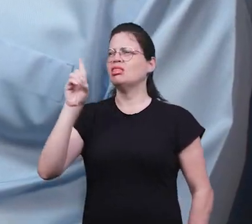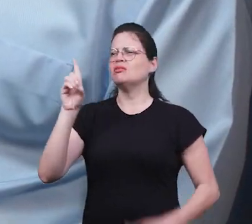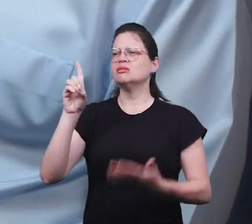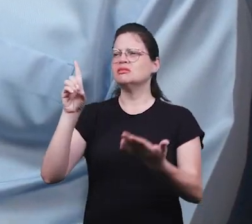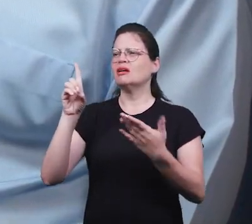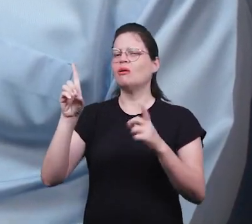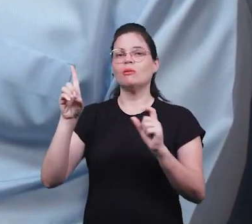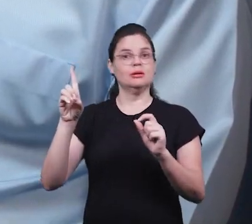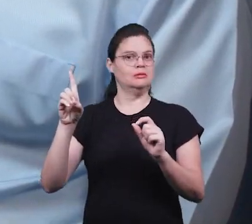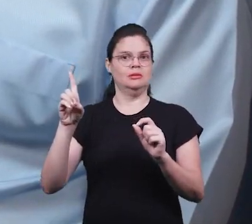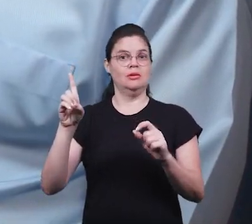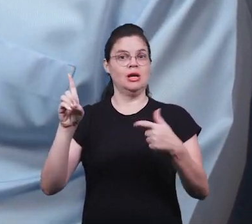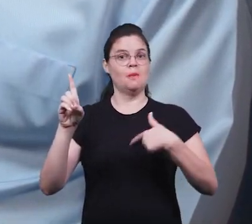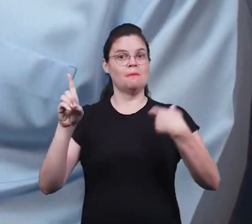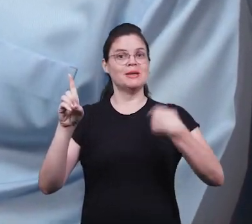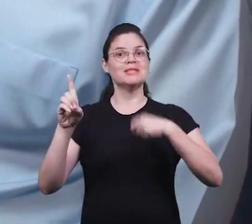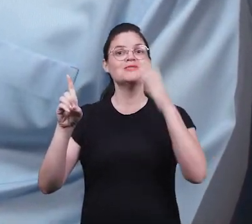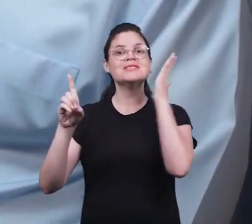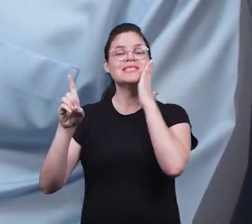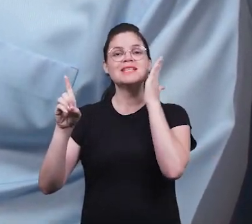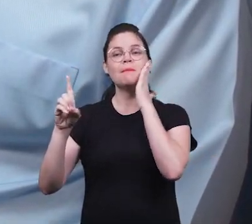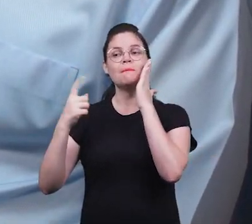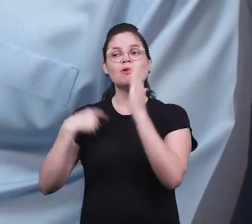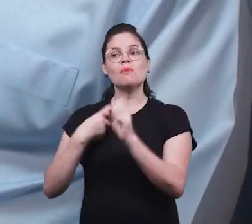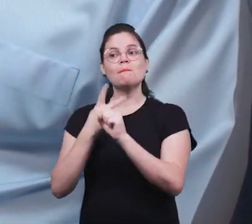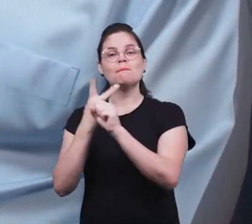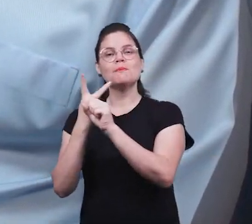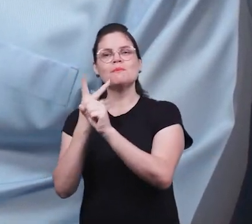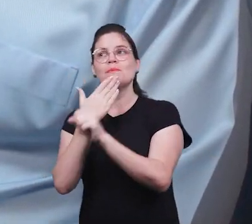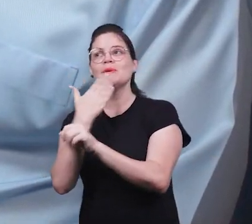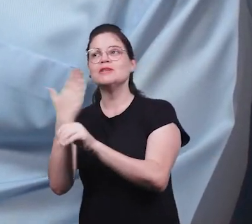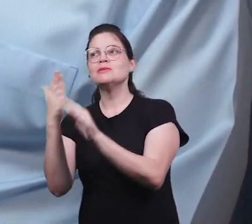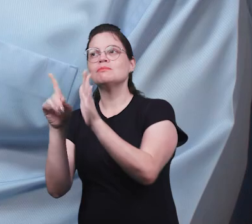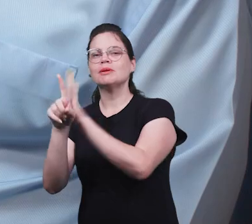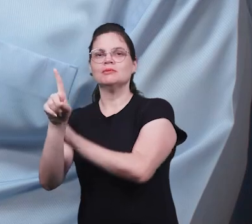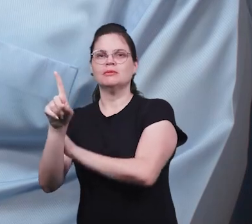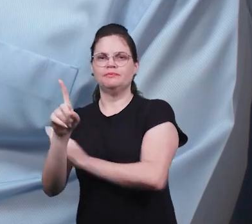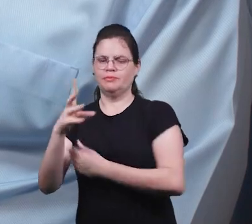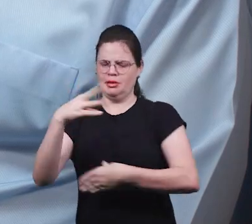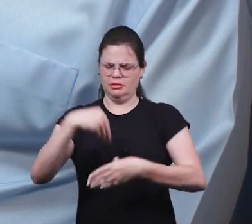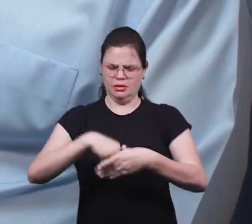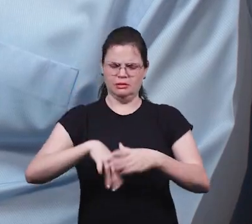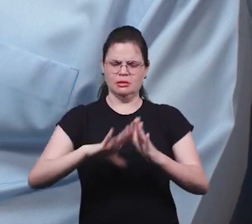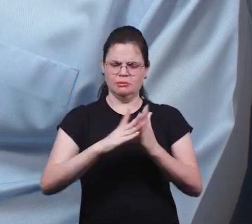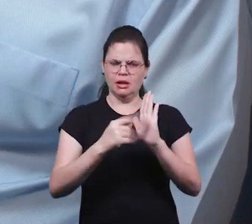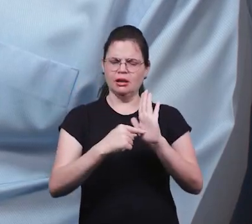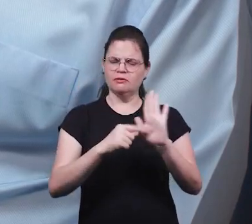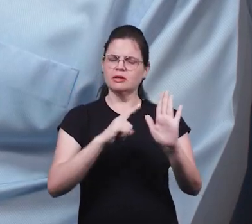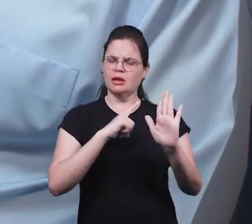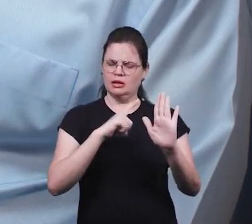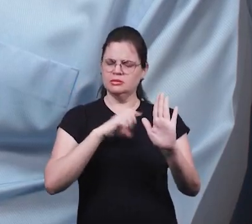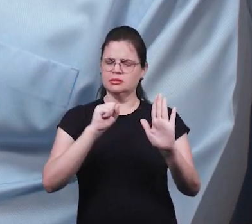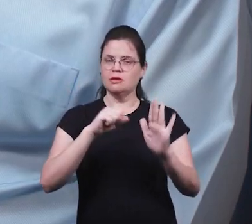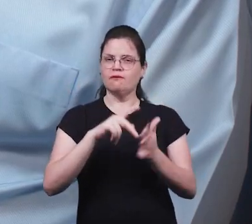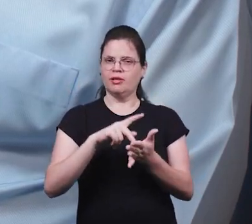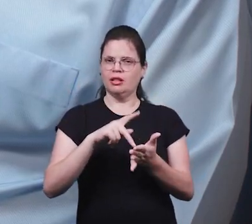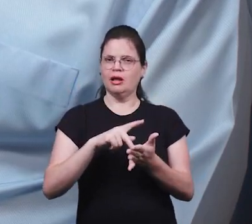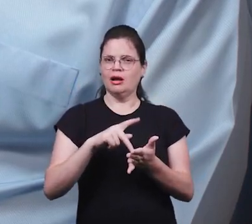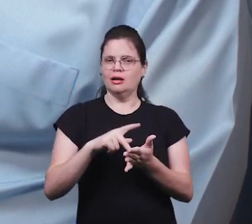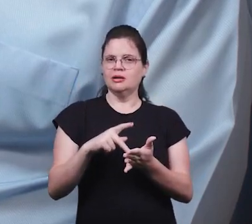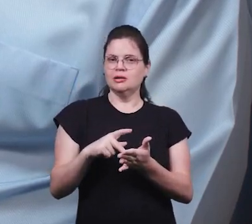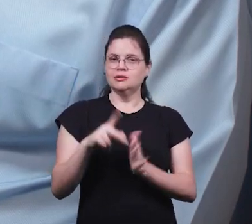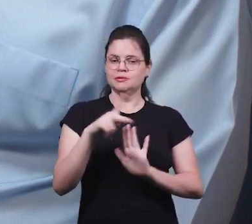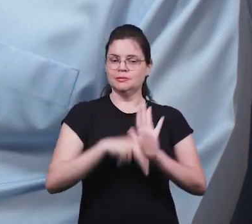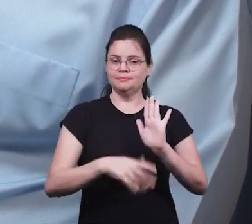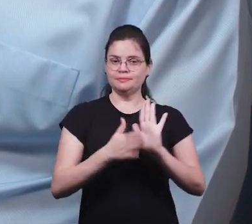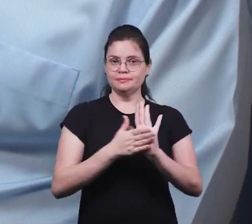de saber o que Deus quer. Ah, não, mas está contido na palavra. Está contido na palavra, é verdade. O projeto